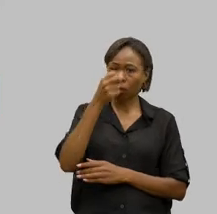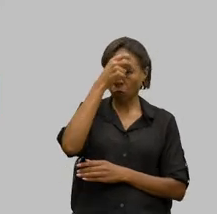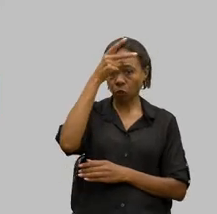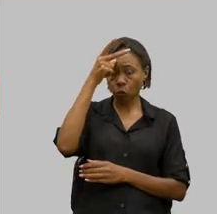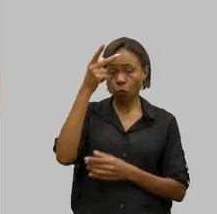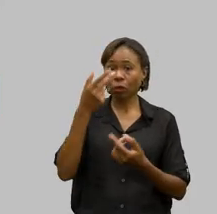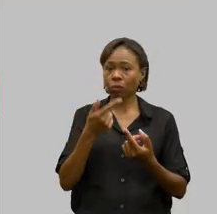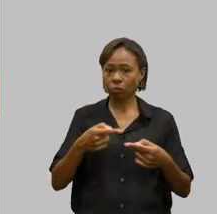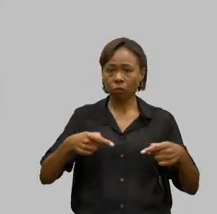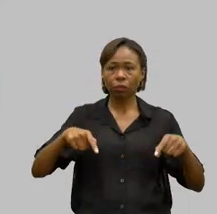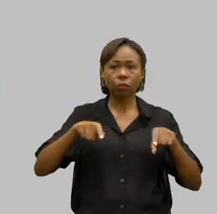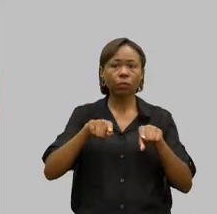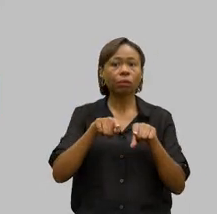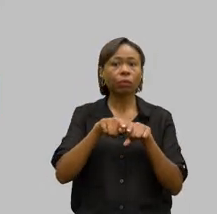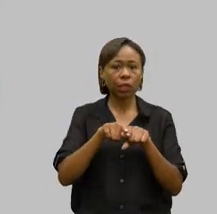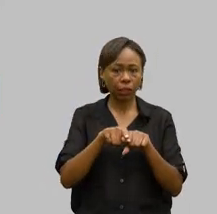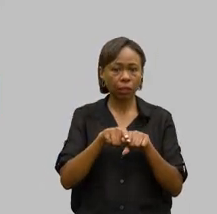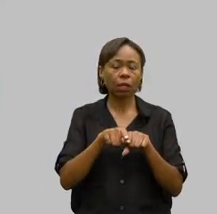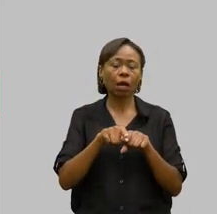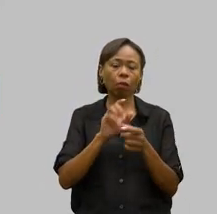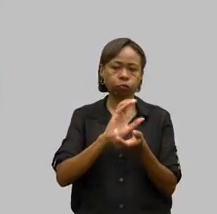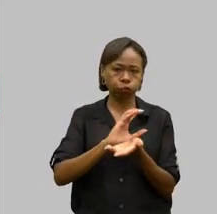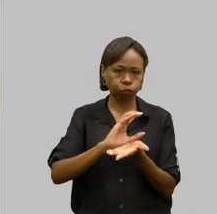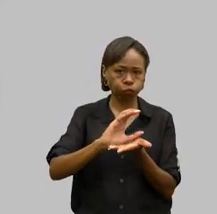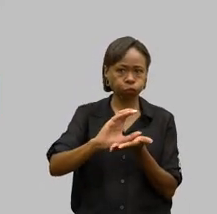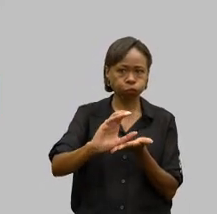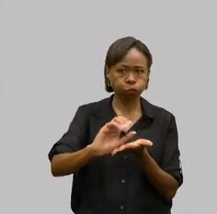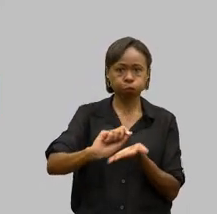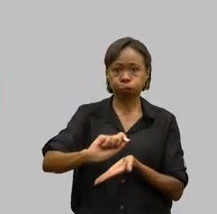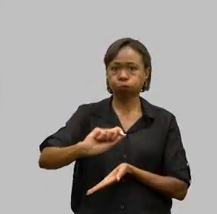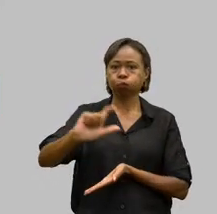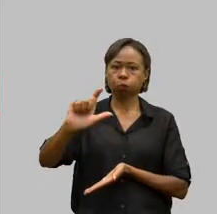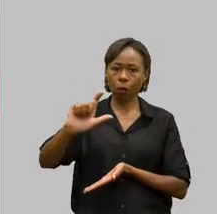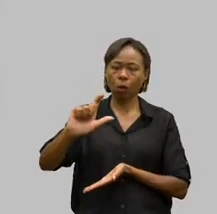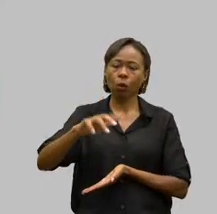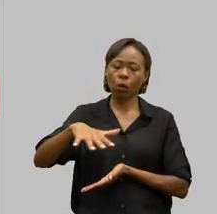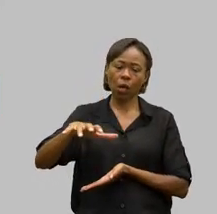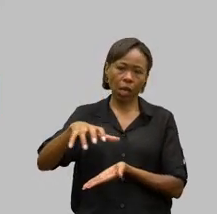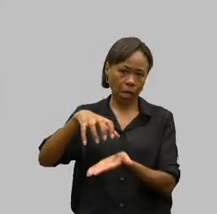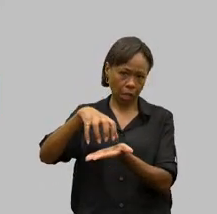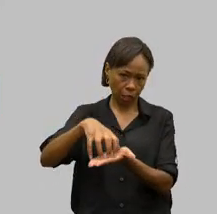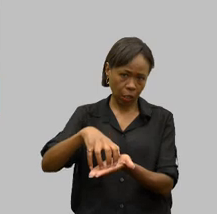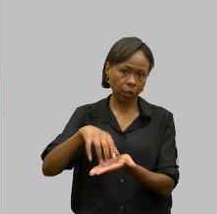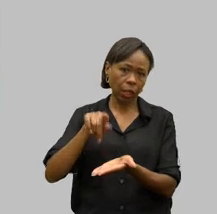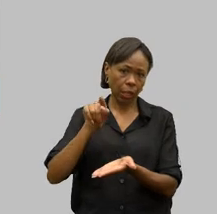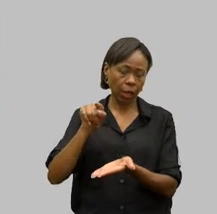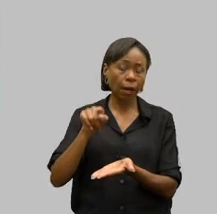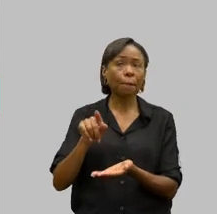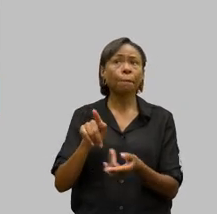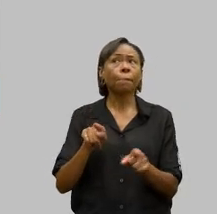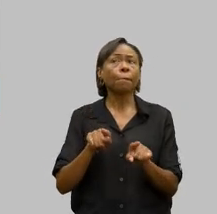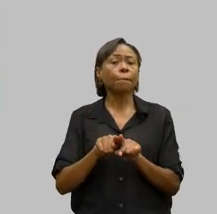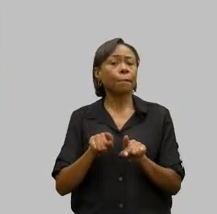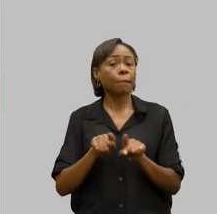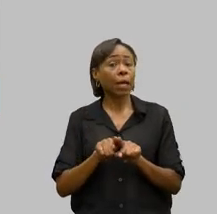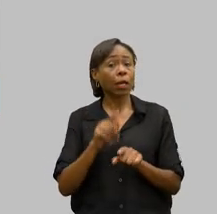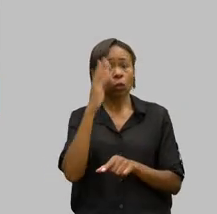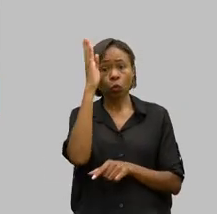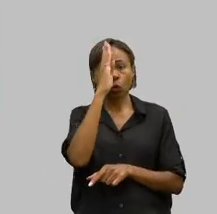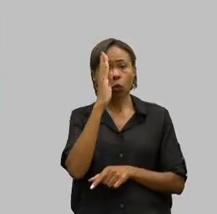conseguir que a gente faça um investimento maior para termos um campus lá em Salinas. Também, no Brasil